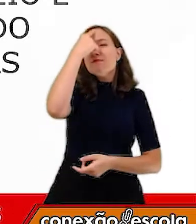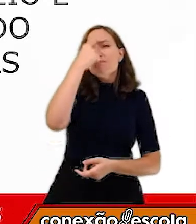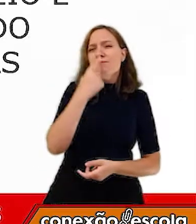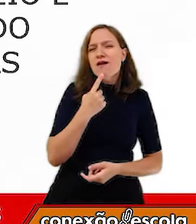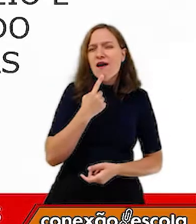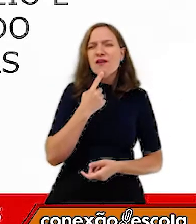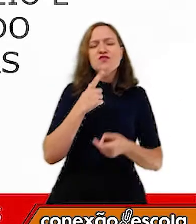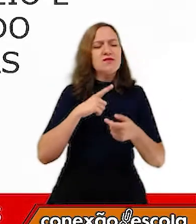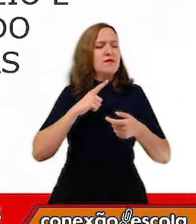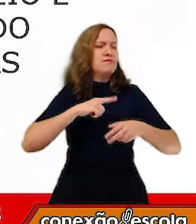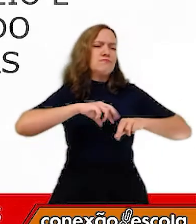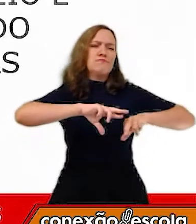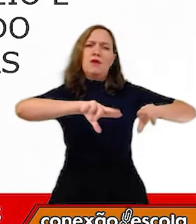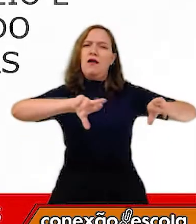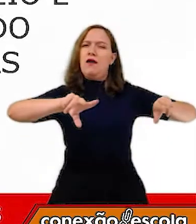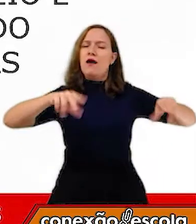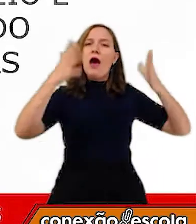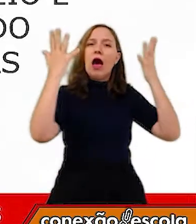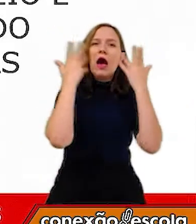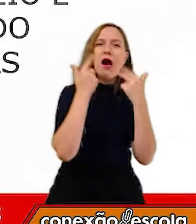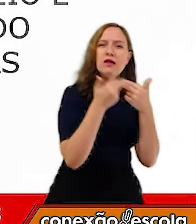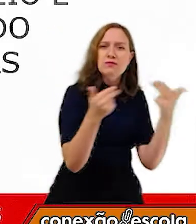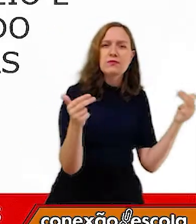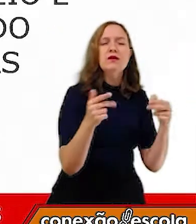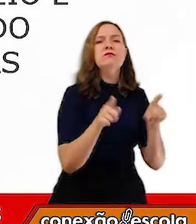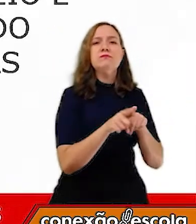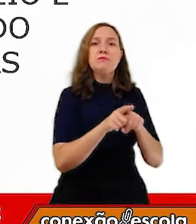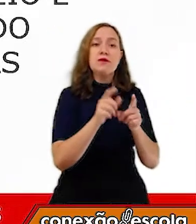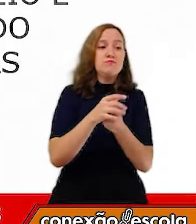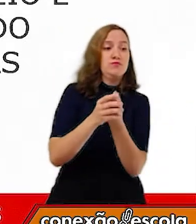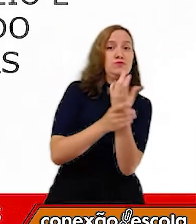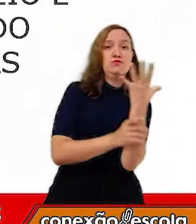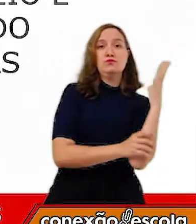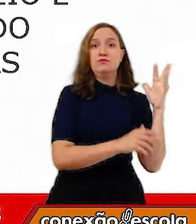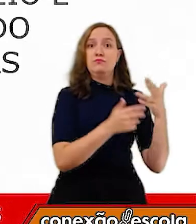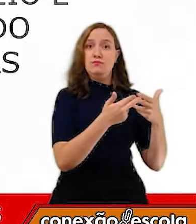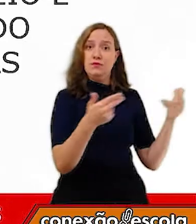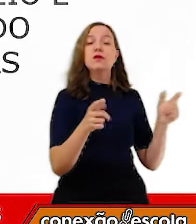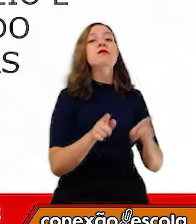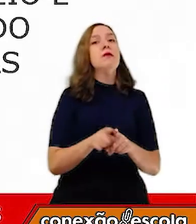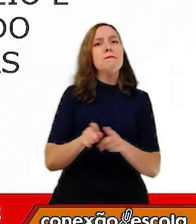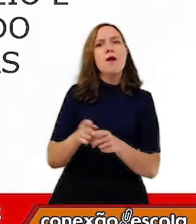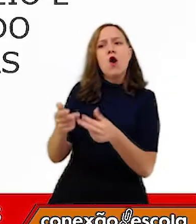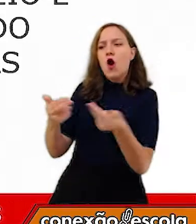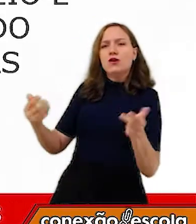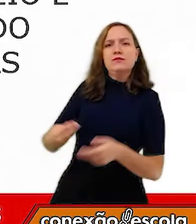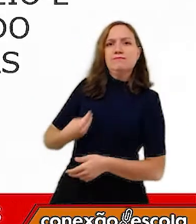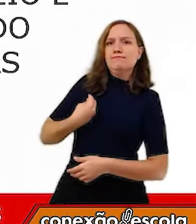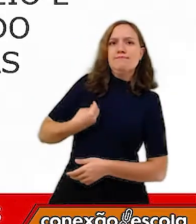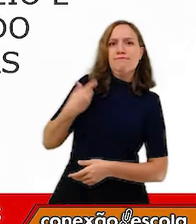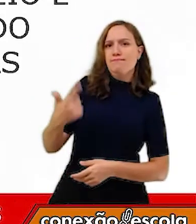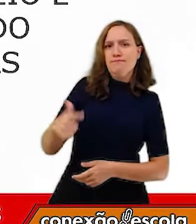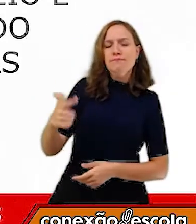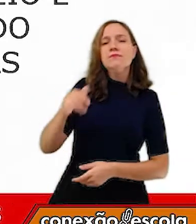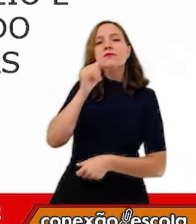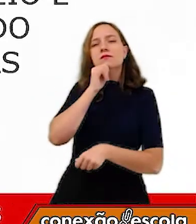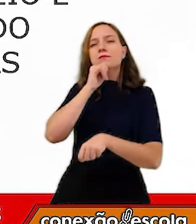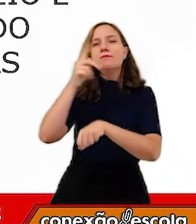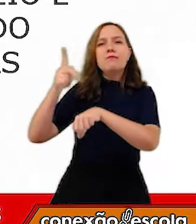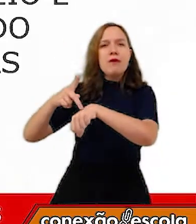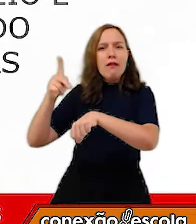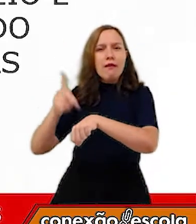várias espécies de animais e vegetais e imagens de elementos não vivos também, como